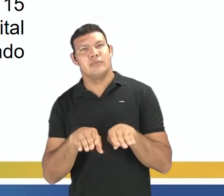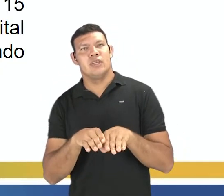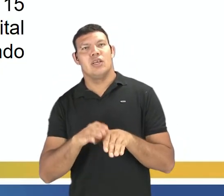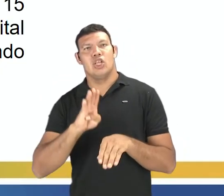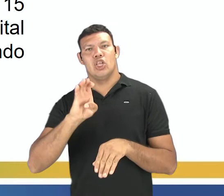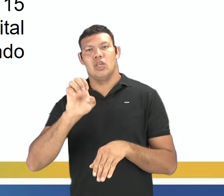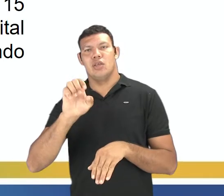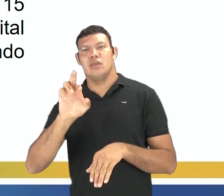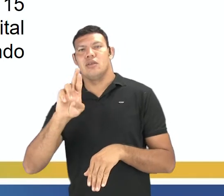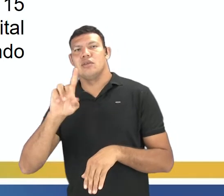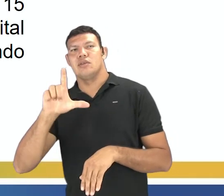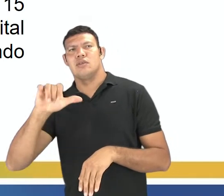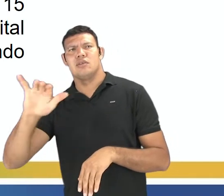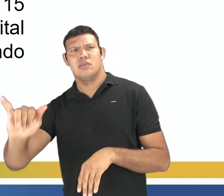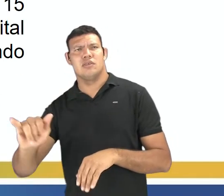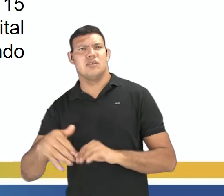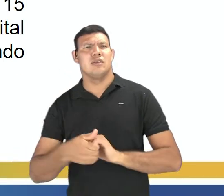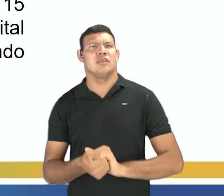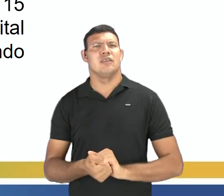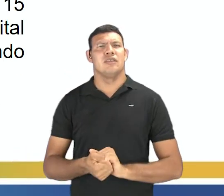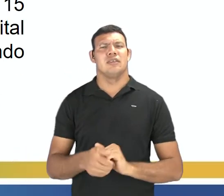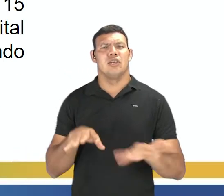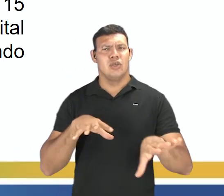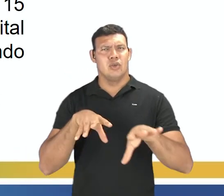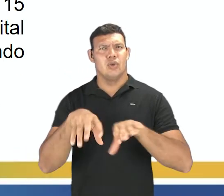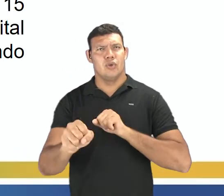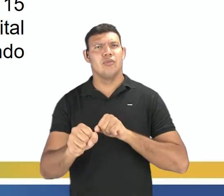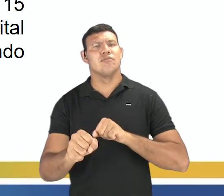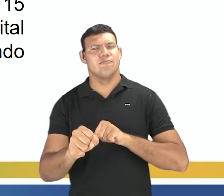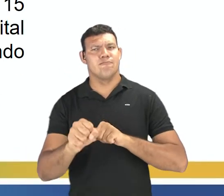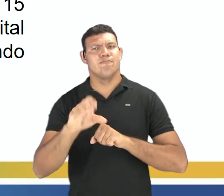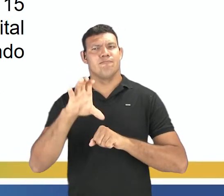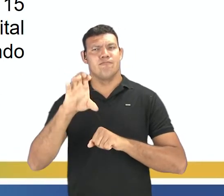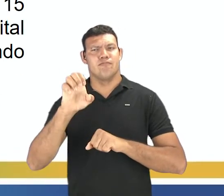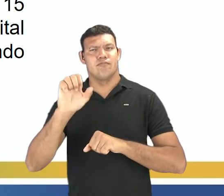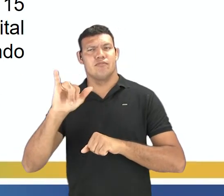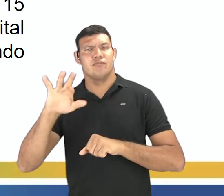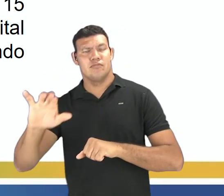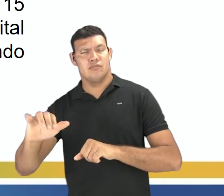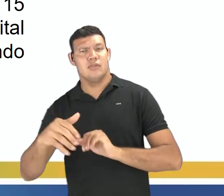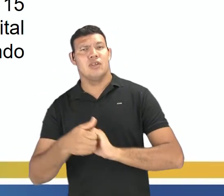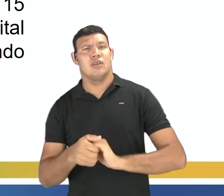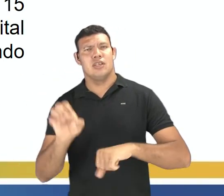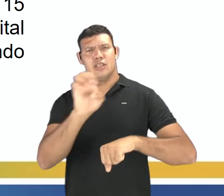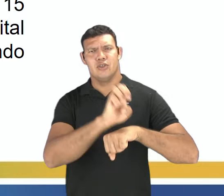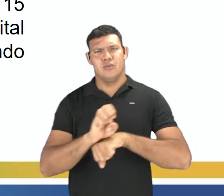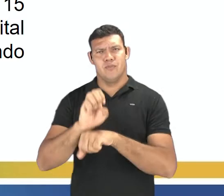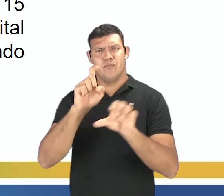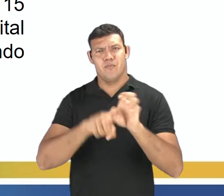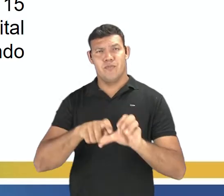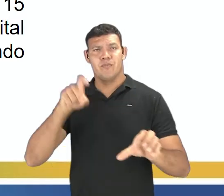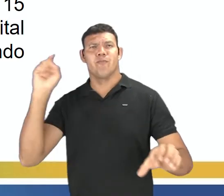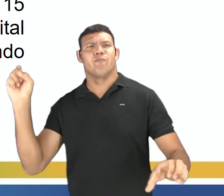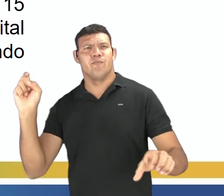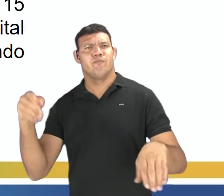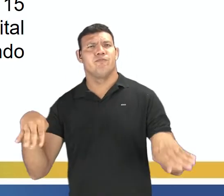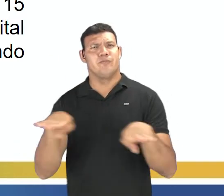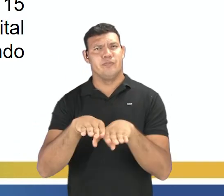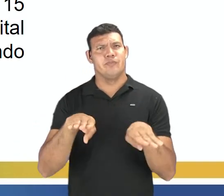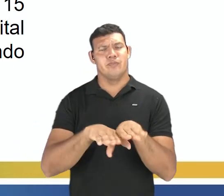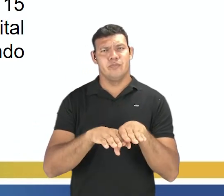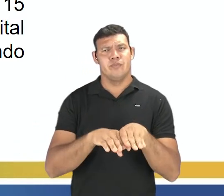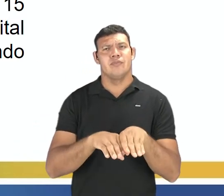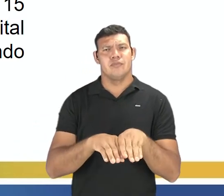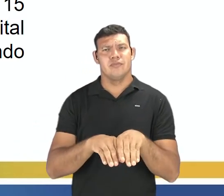1989. Temos a criação, a formação desses estados agora mais independentes, e a queda total em